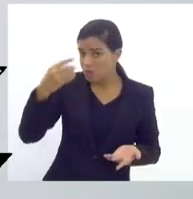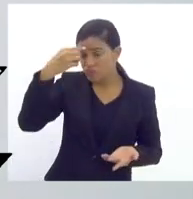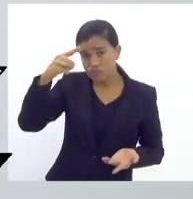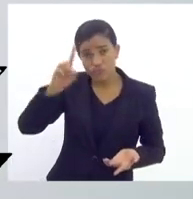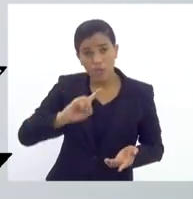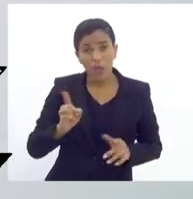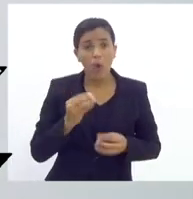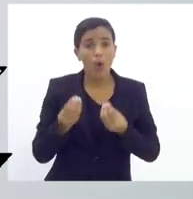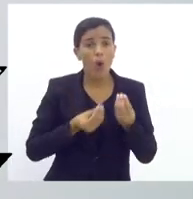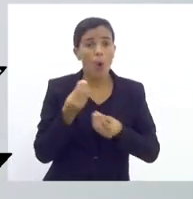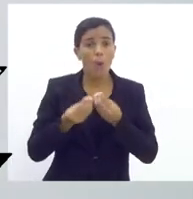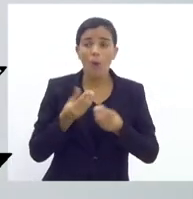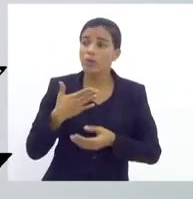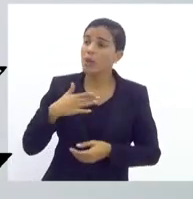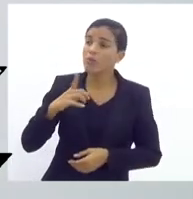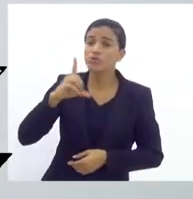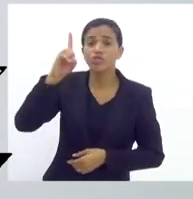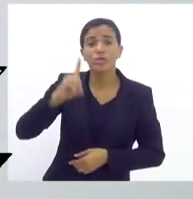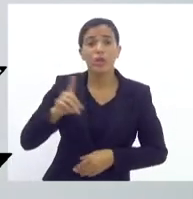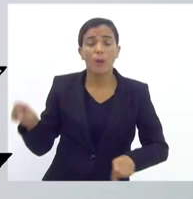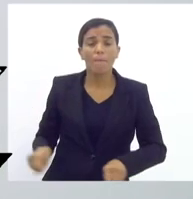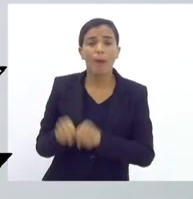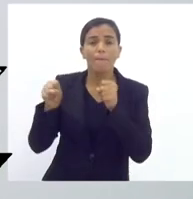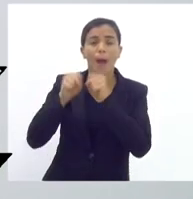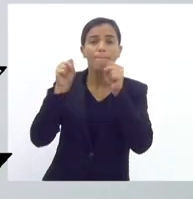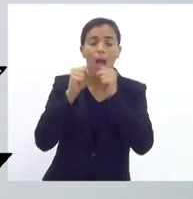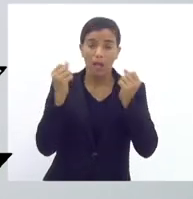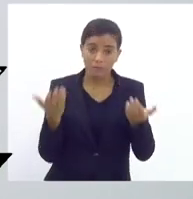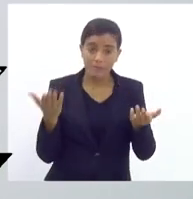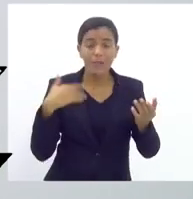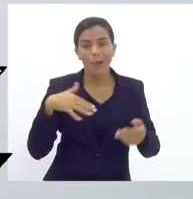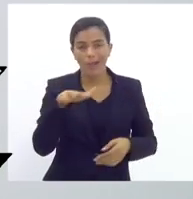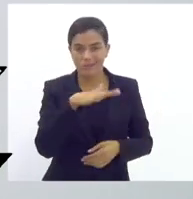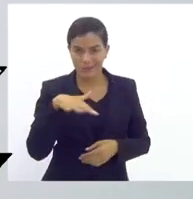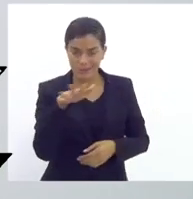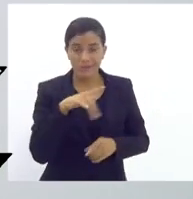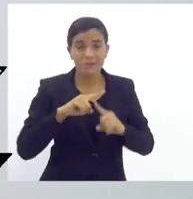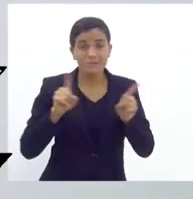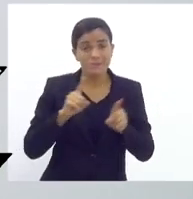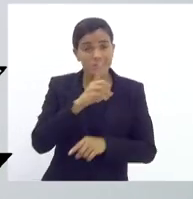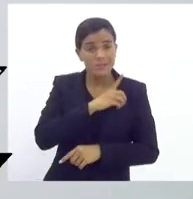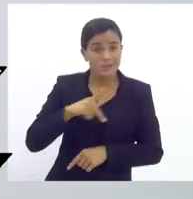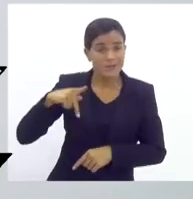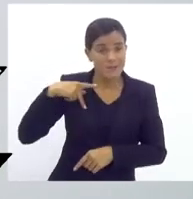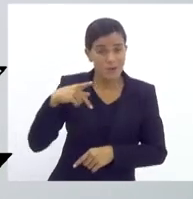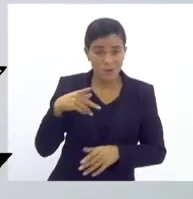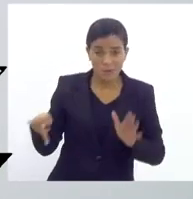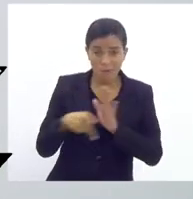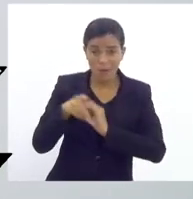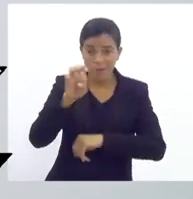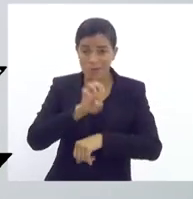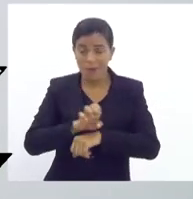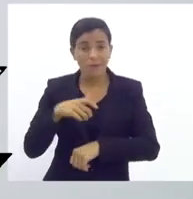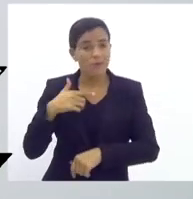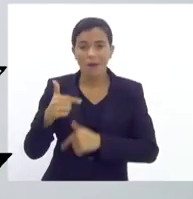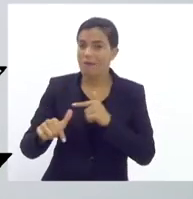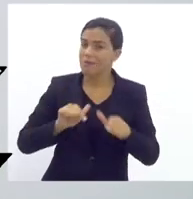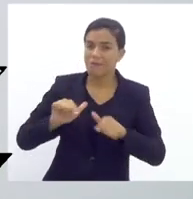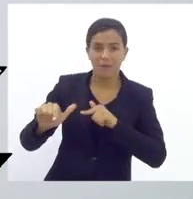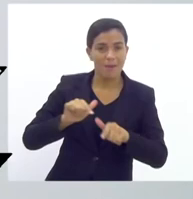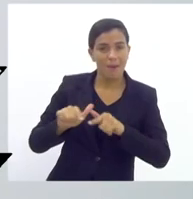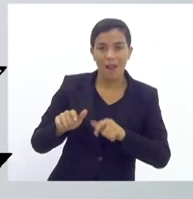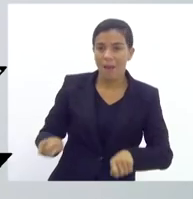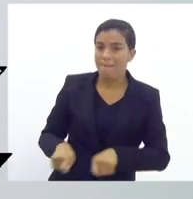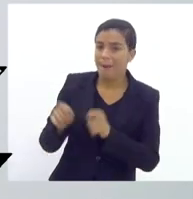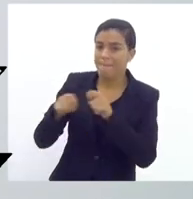em momento os teus direitos estão sendo violados né Então essa é uma questão só que a Defensoria Pública do Estado não trabalha com